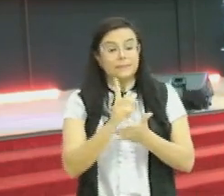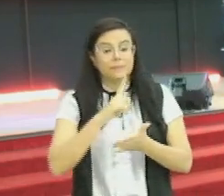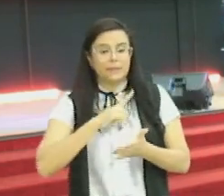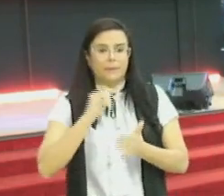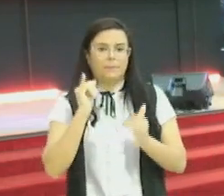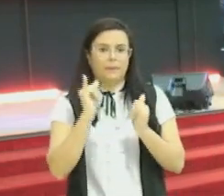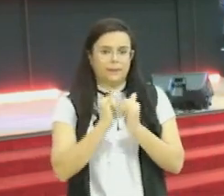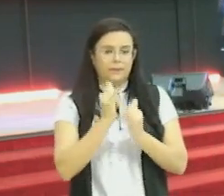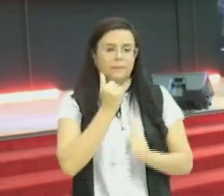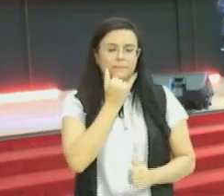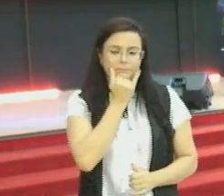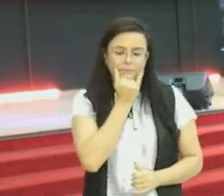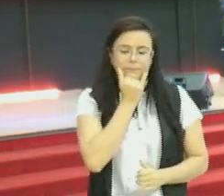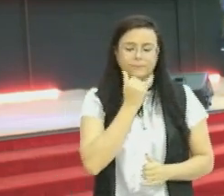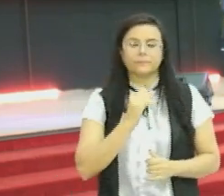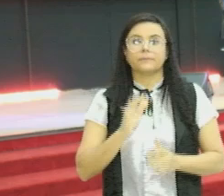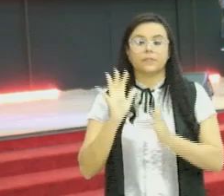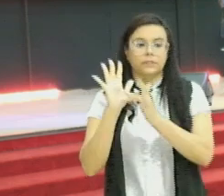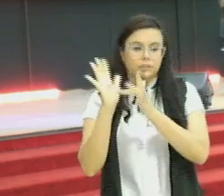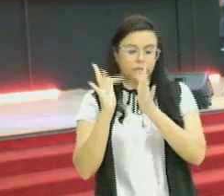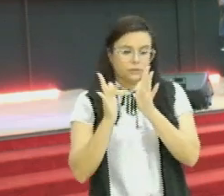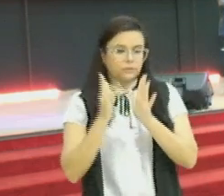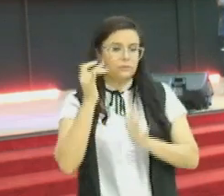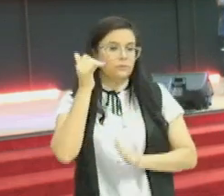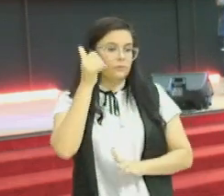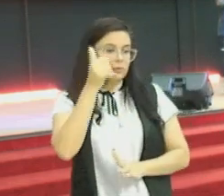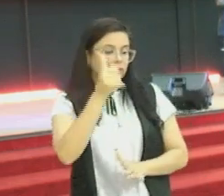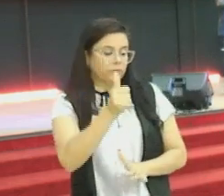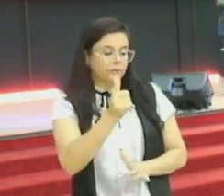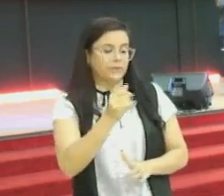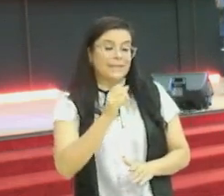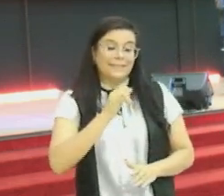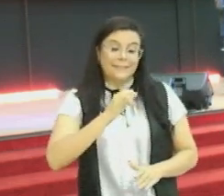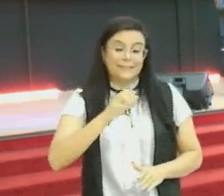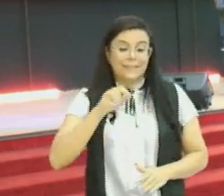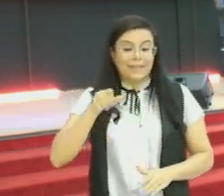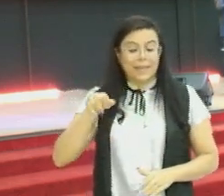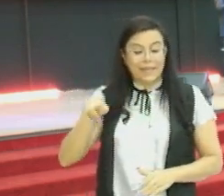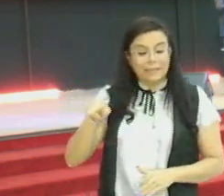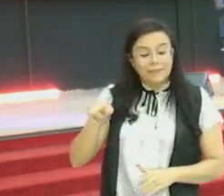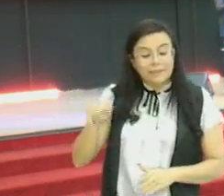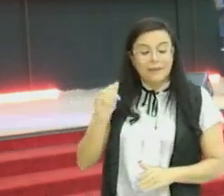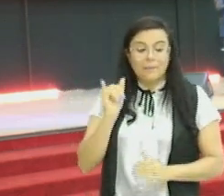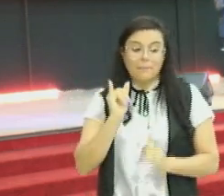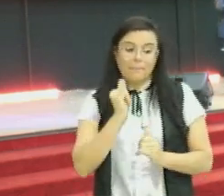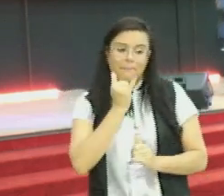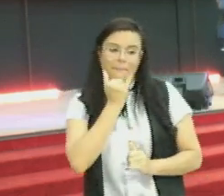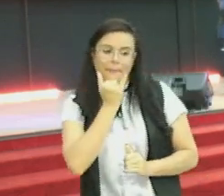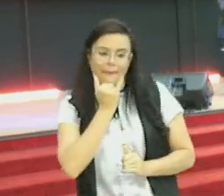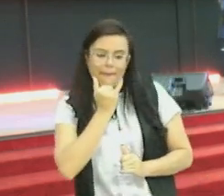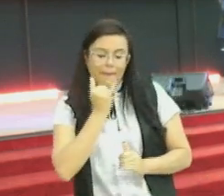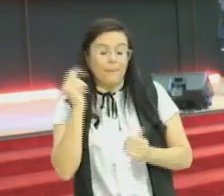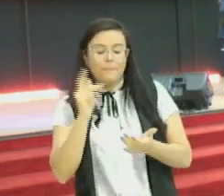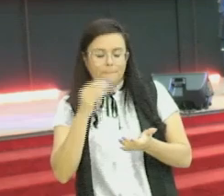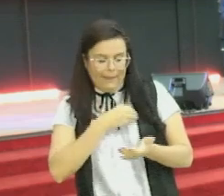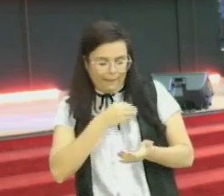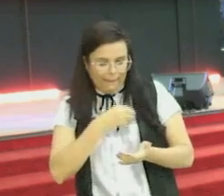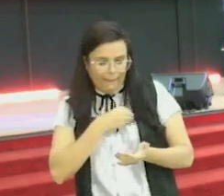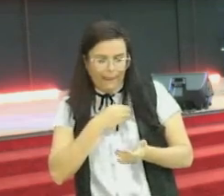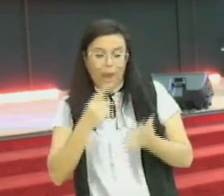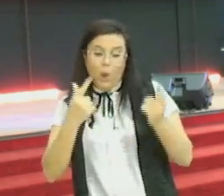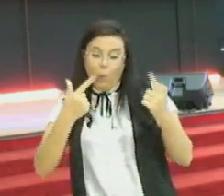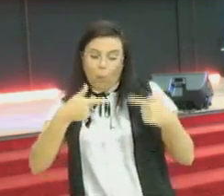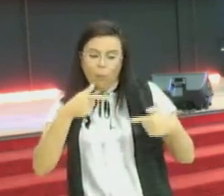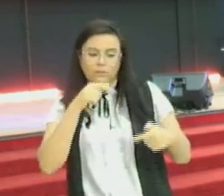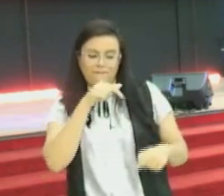assim: se o seu irmão pecar, repreendam. Se ele se arrepender, perdoe. Se ele pecar com você